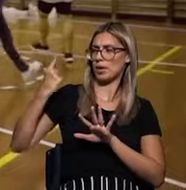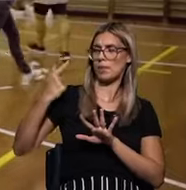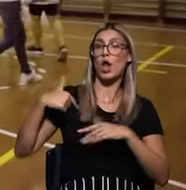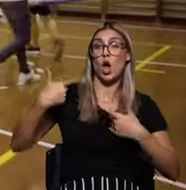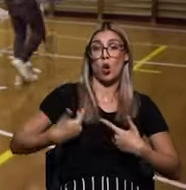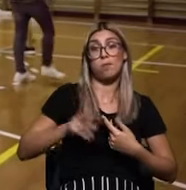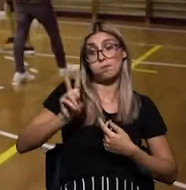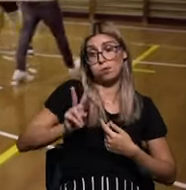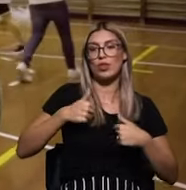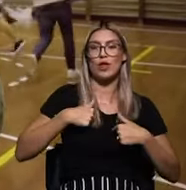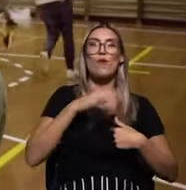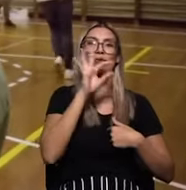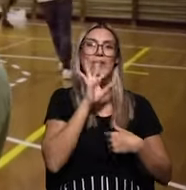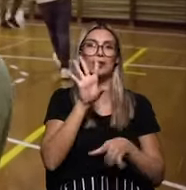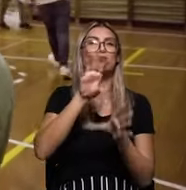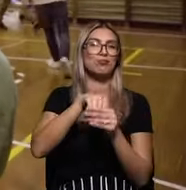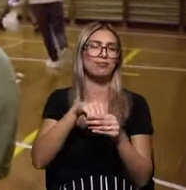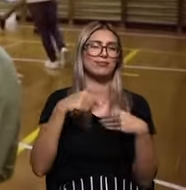desta família.